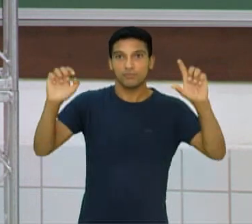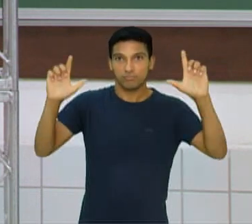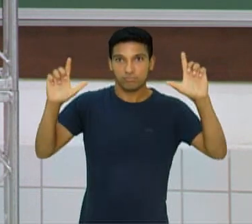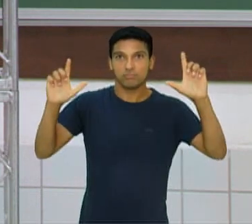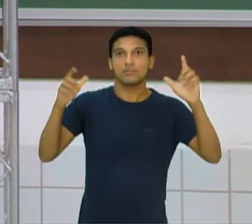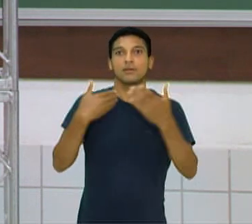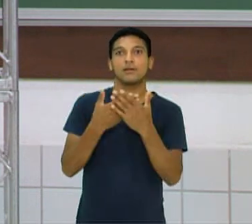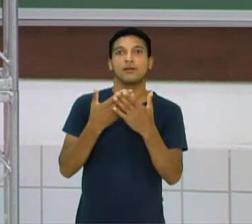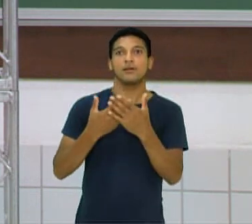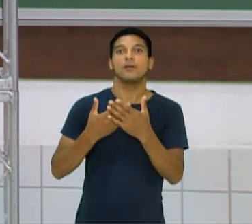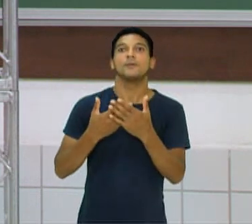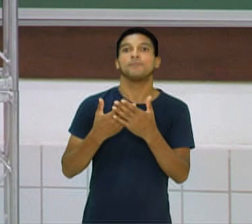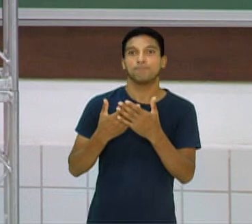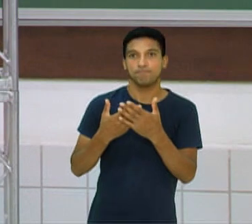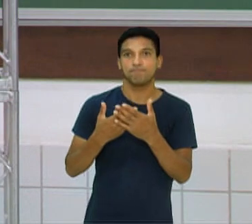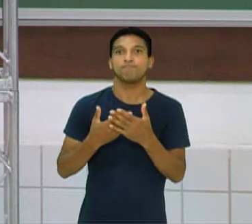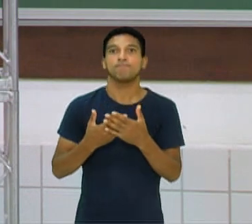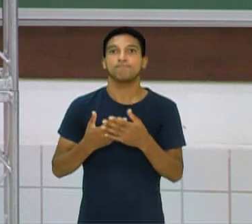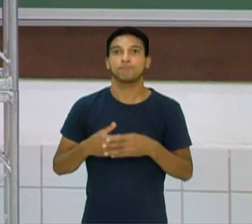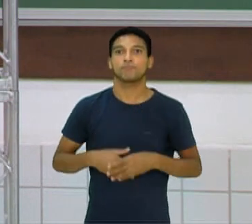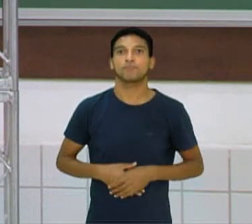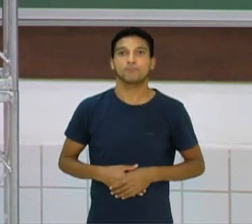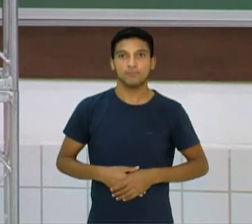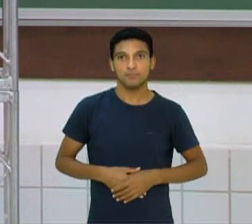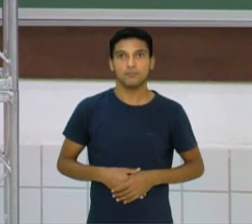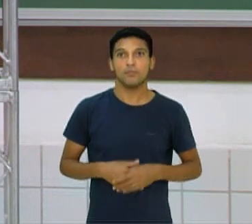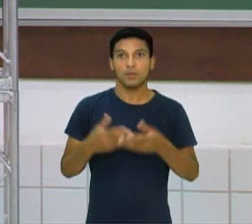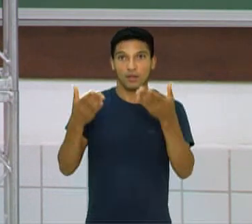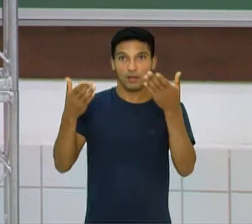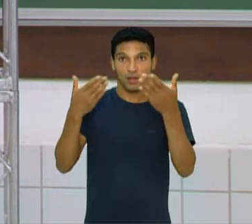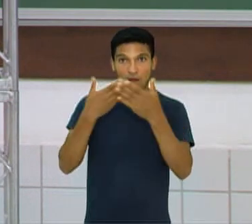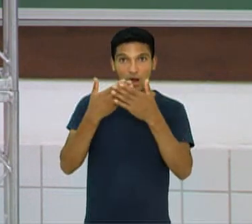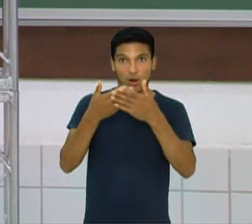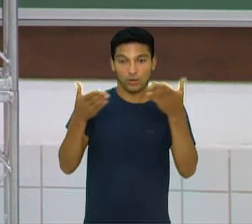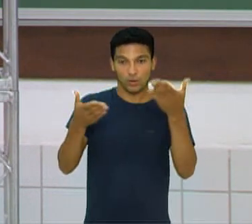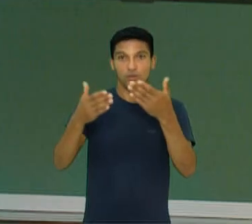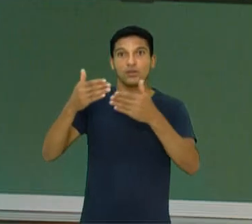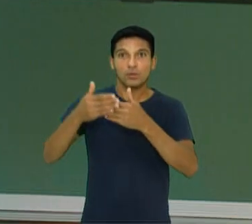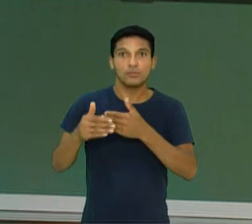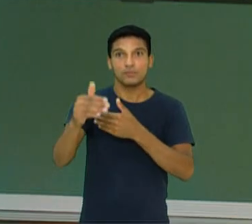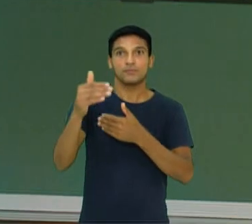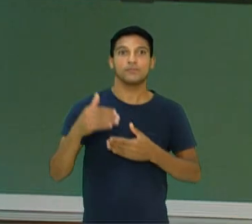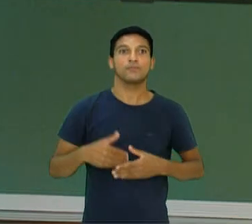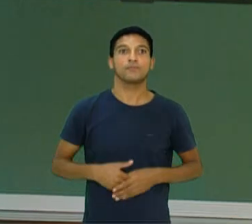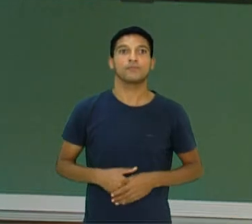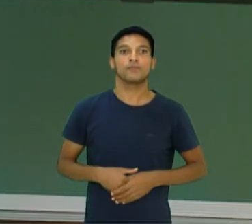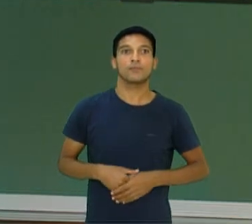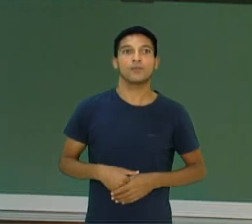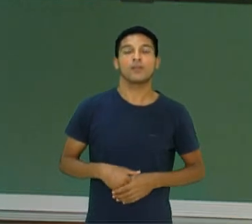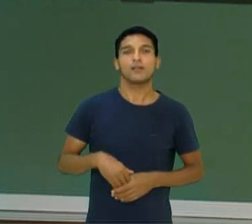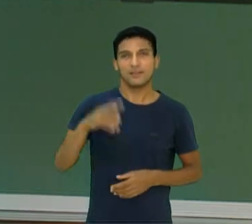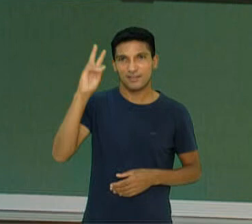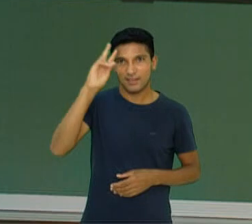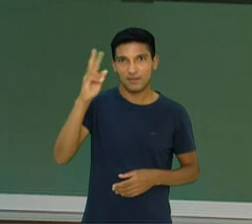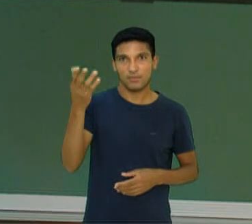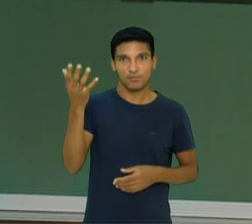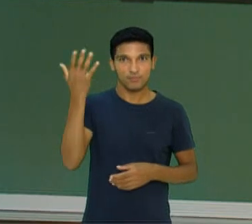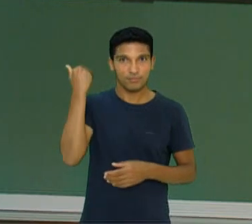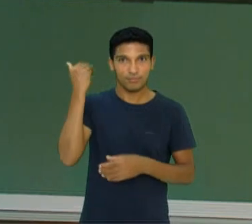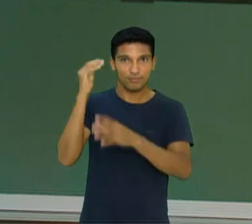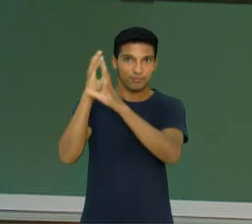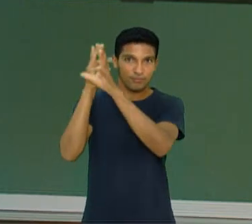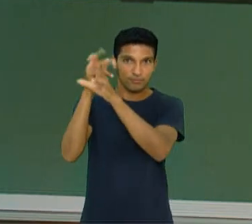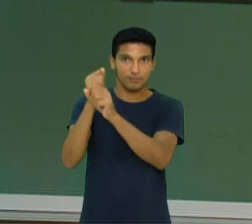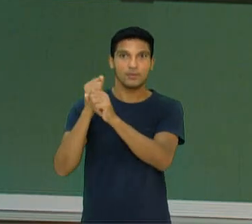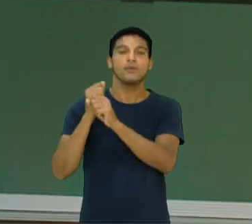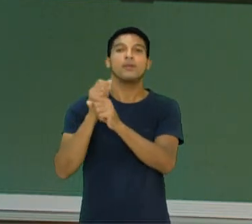dessa atividade obrigatória. Vamos para a nossa aula de hoje, então? Muito bem. Dando uma relembrada, na aula